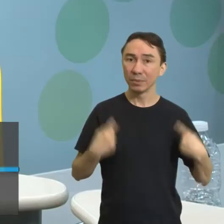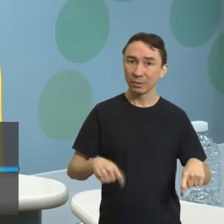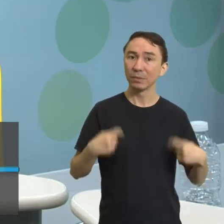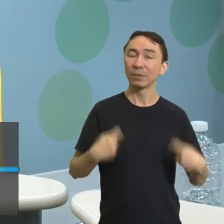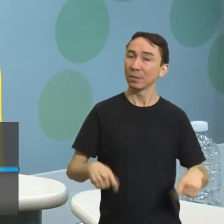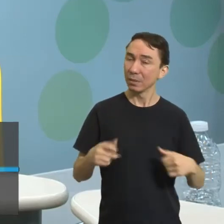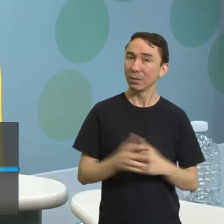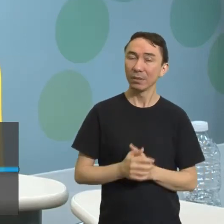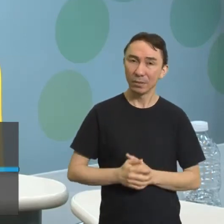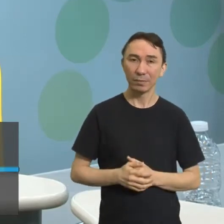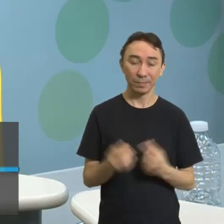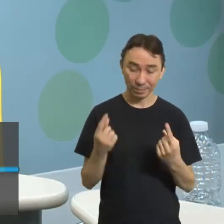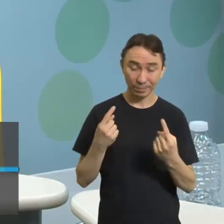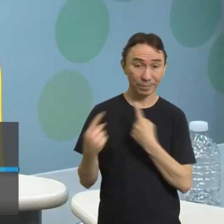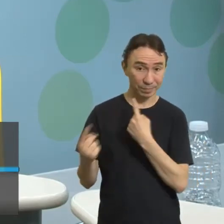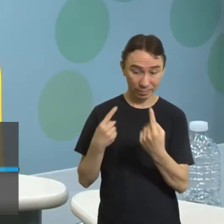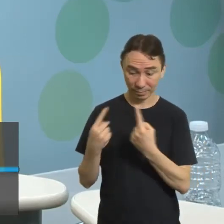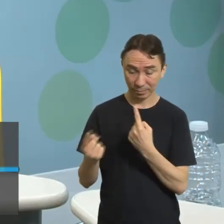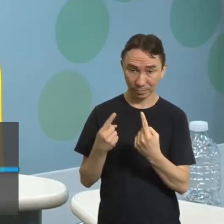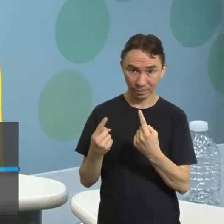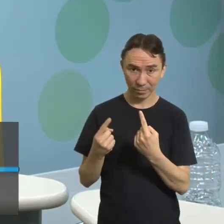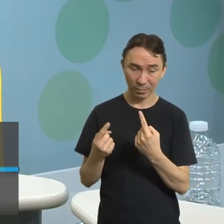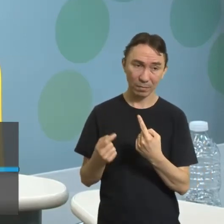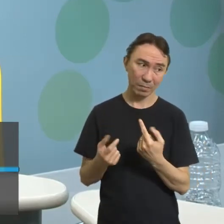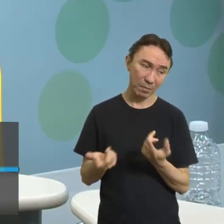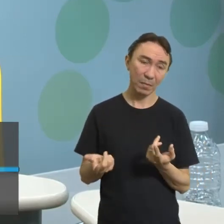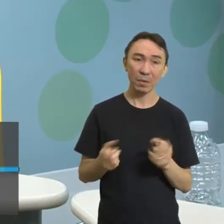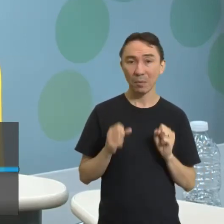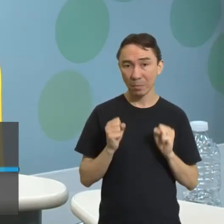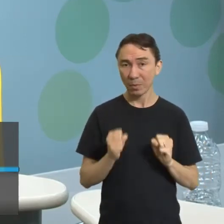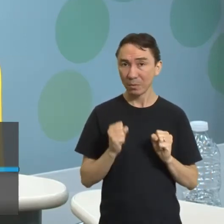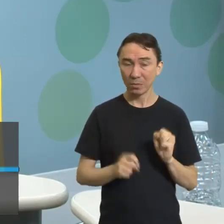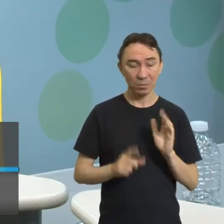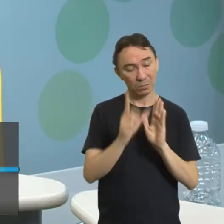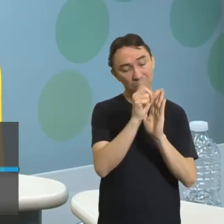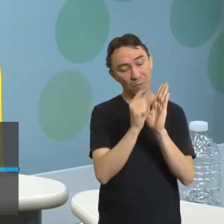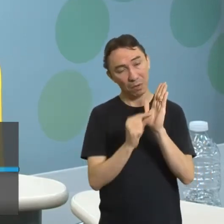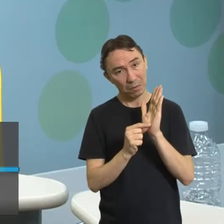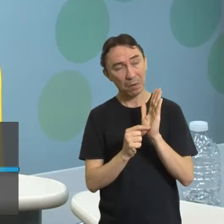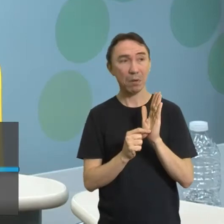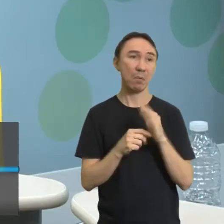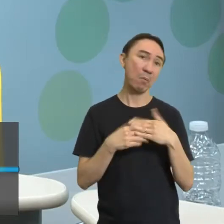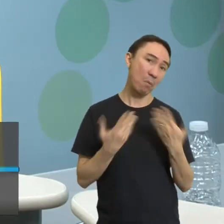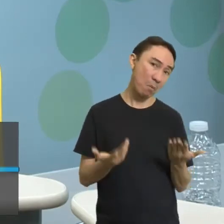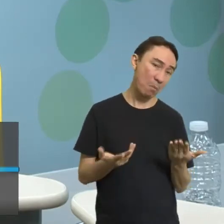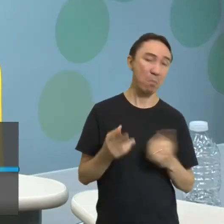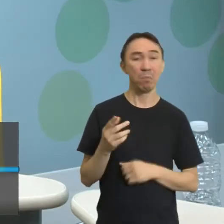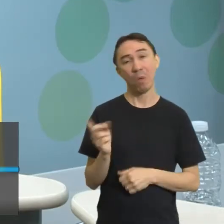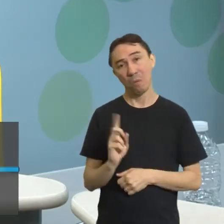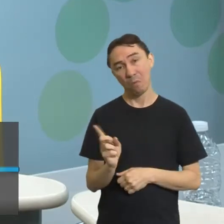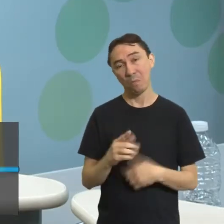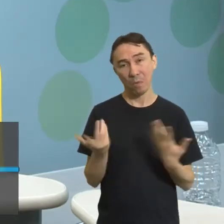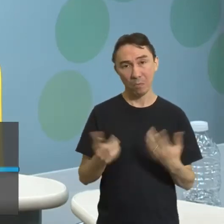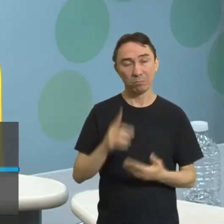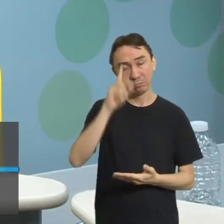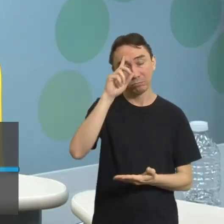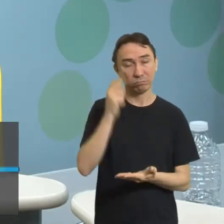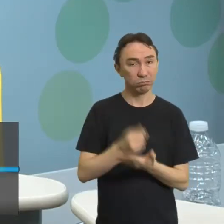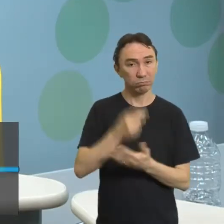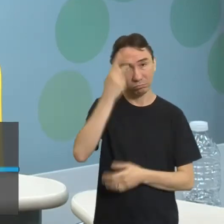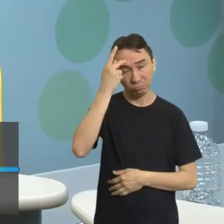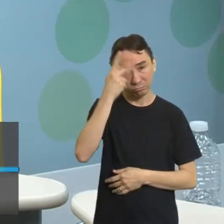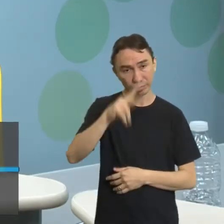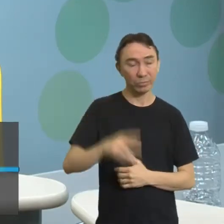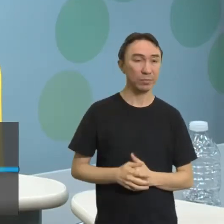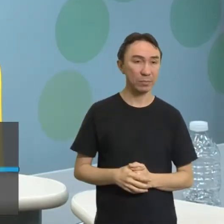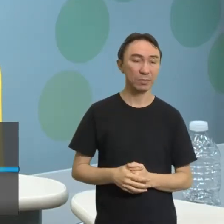ser mediadas ou não, né, por ferramentas digitais. E para falar nisso, né, eu gostaria de falar das habilidades